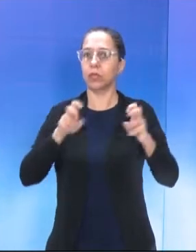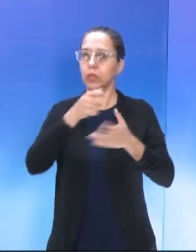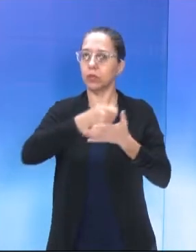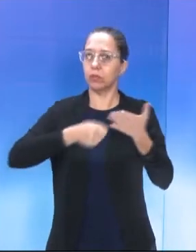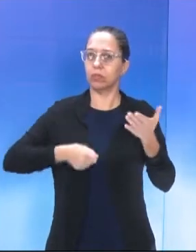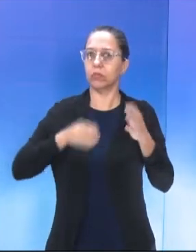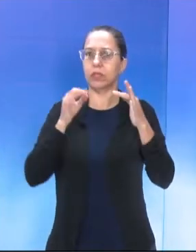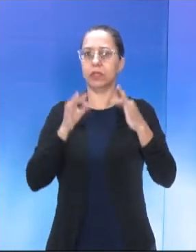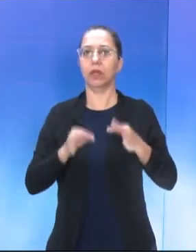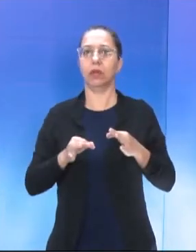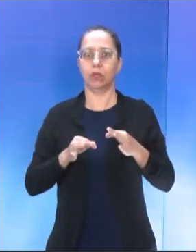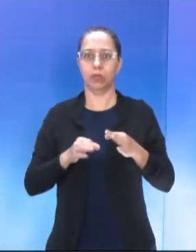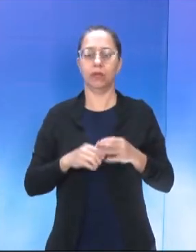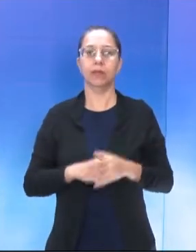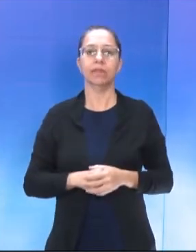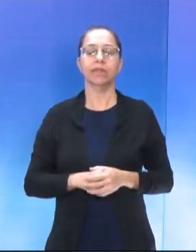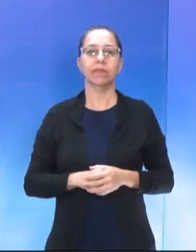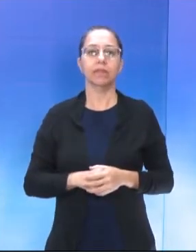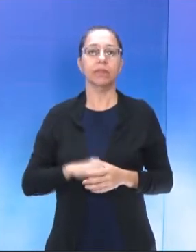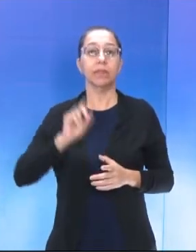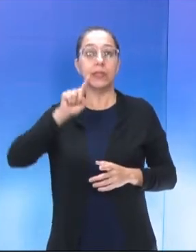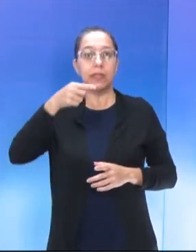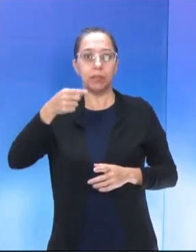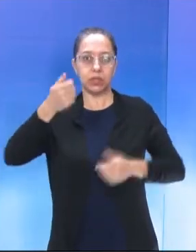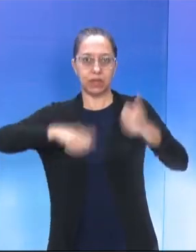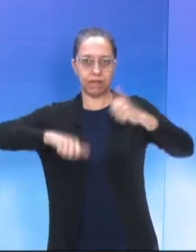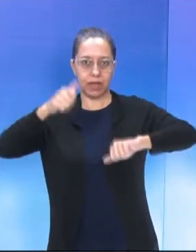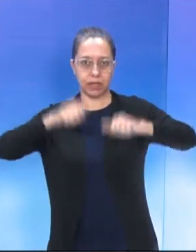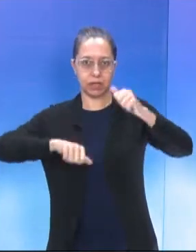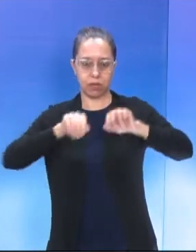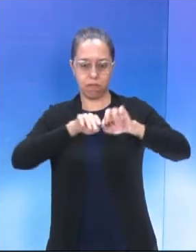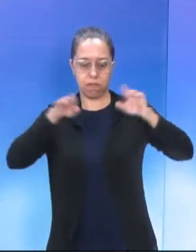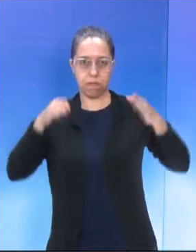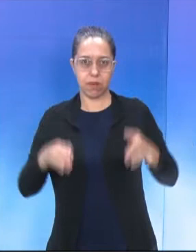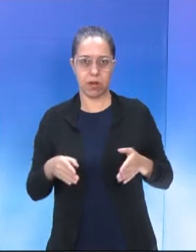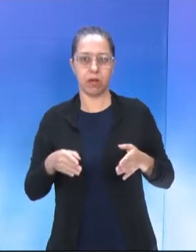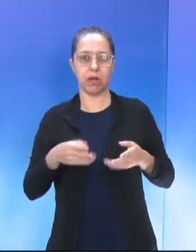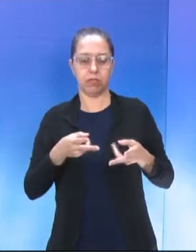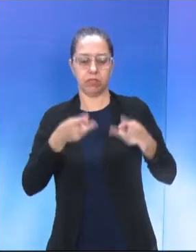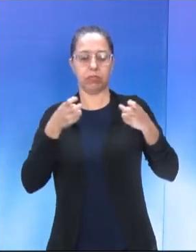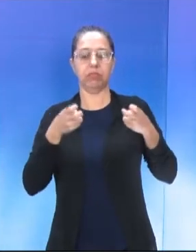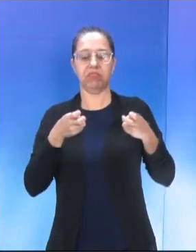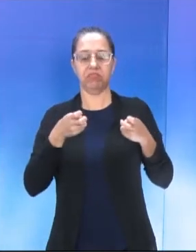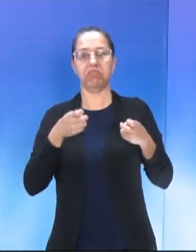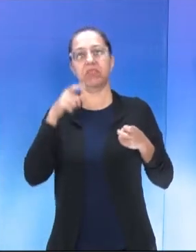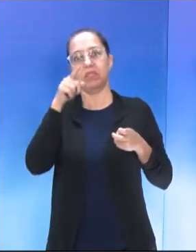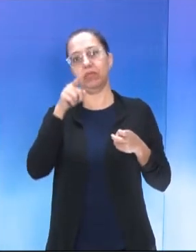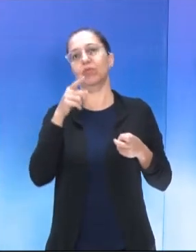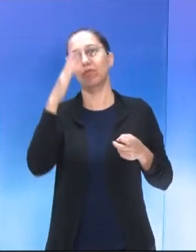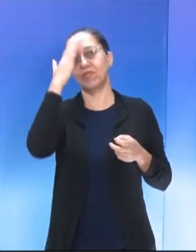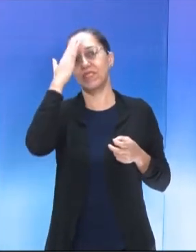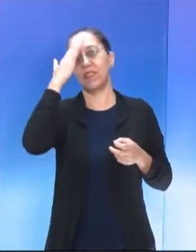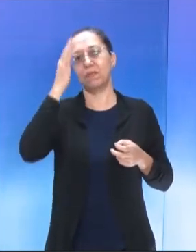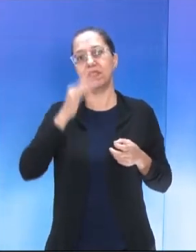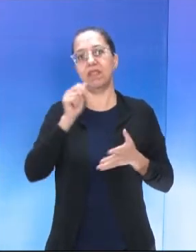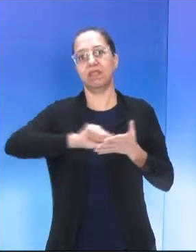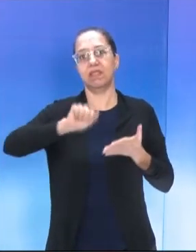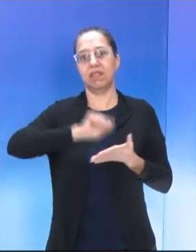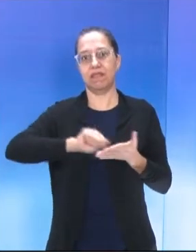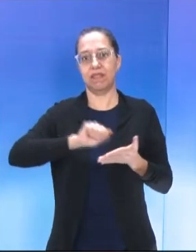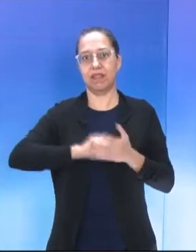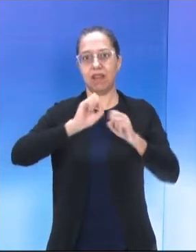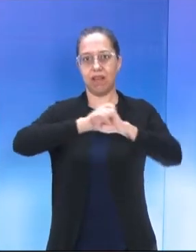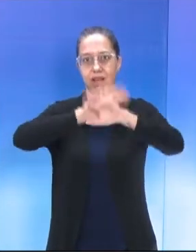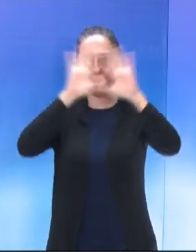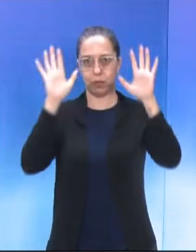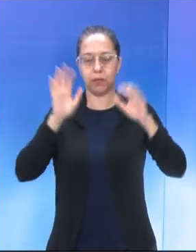que os avaliadores entendam que você tem conhecimento, que você tem propriedade daquilo que você está escrevendo. Hoje nós